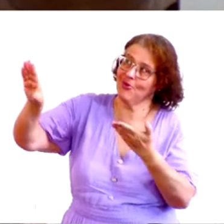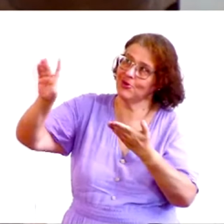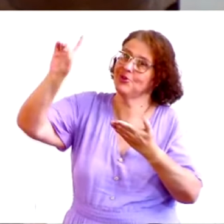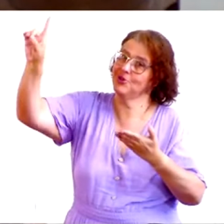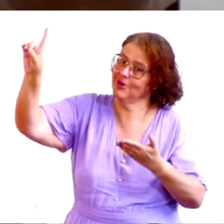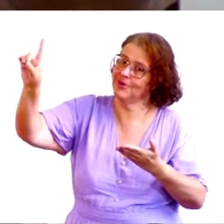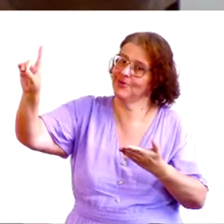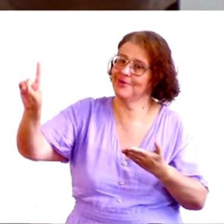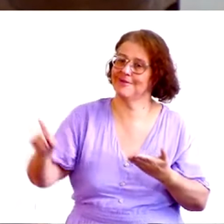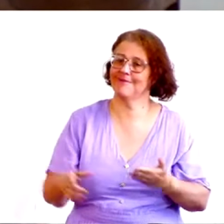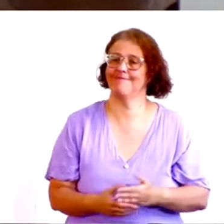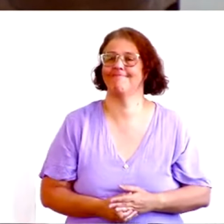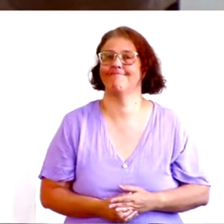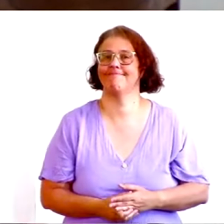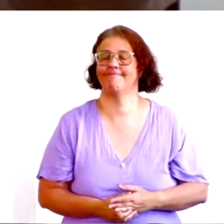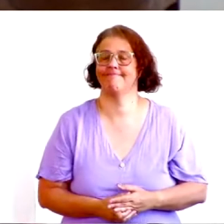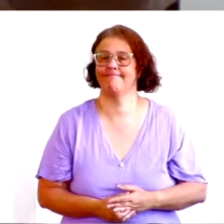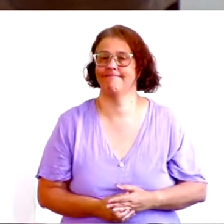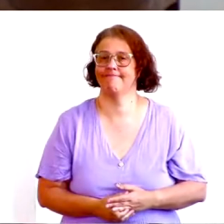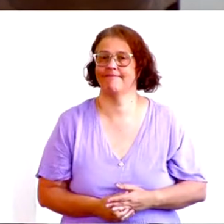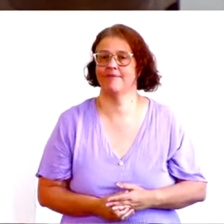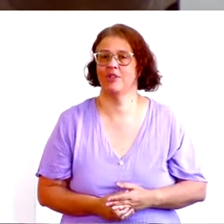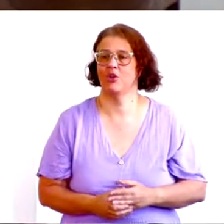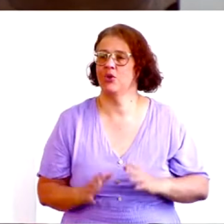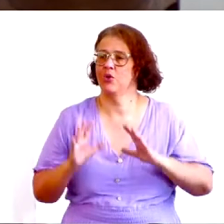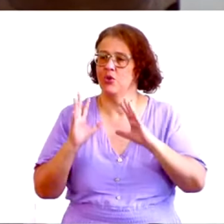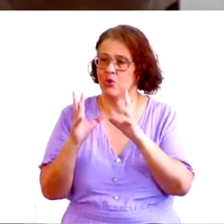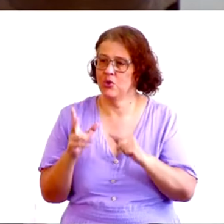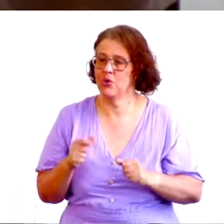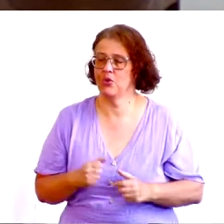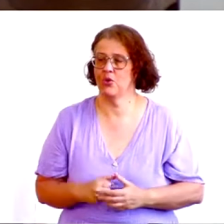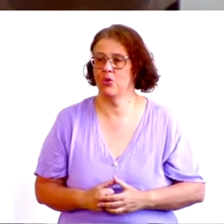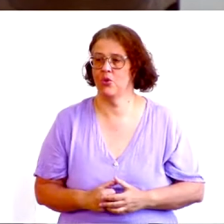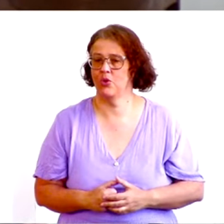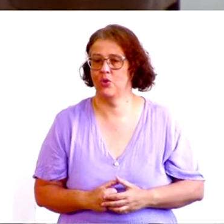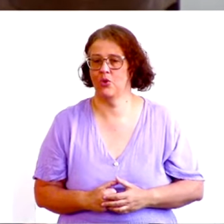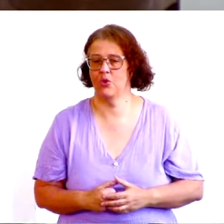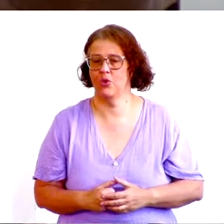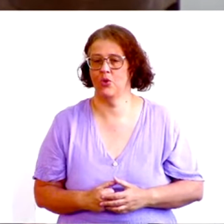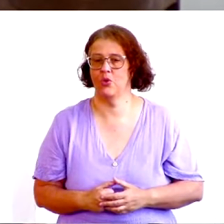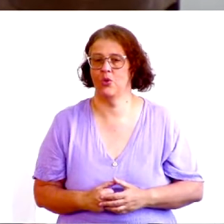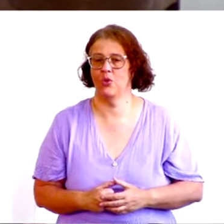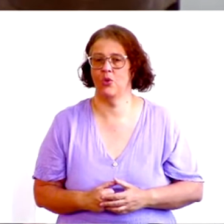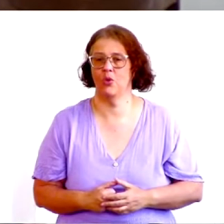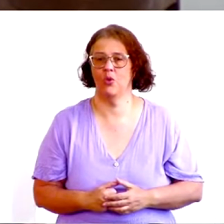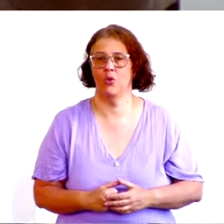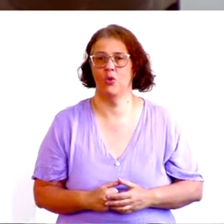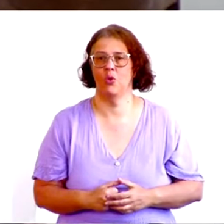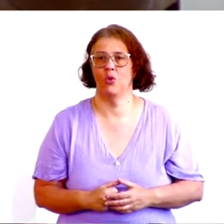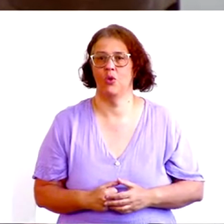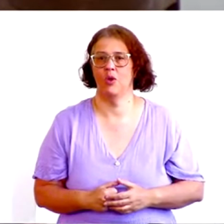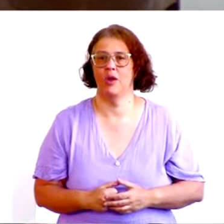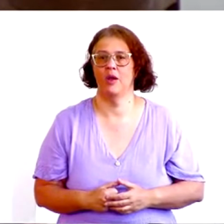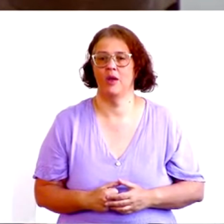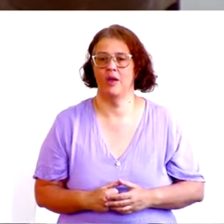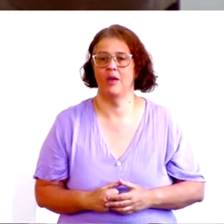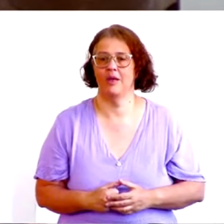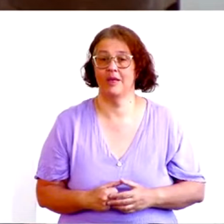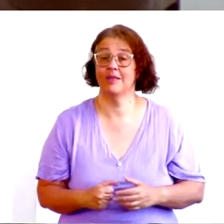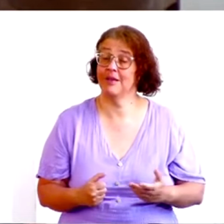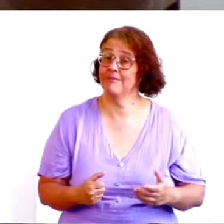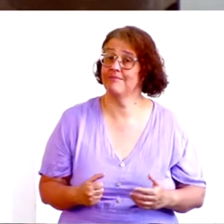vivo com todos os nossos pecados perdoados no inferno nós estaremos sempre com Deus sem